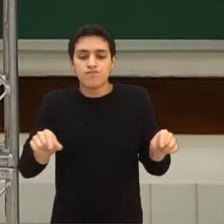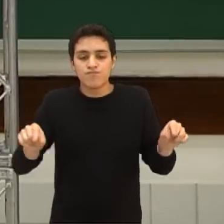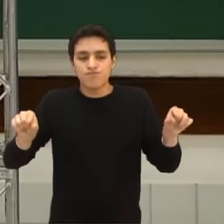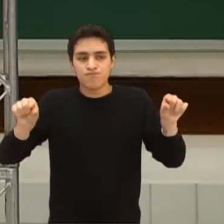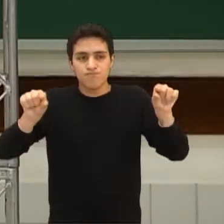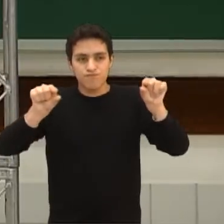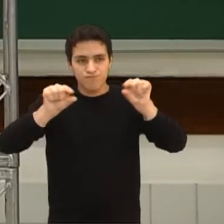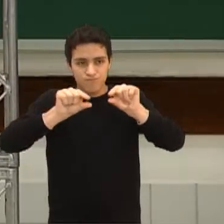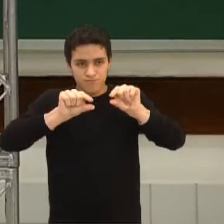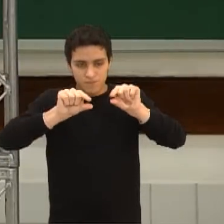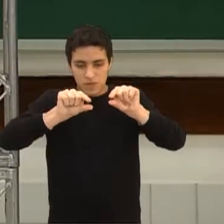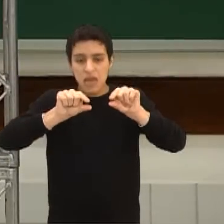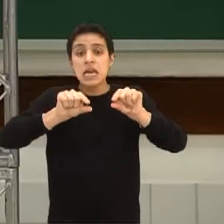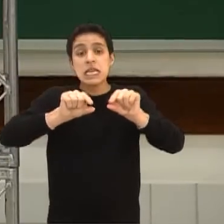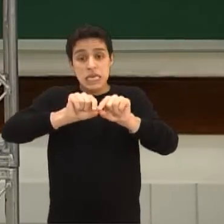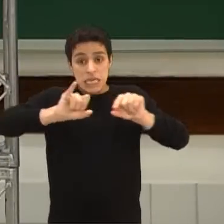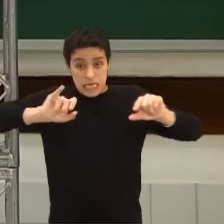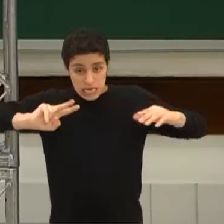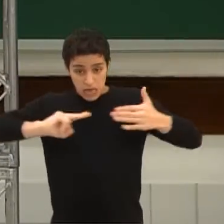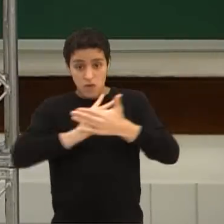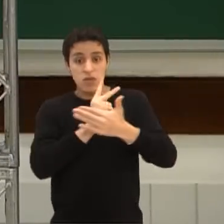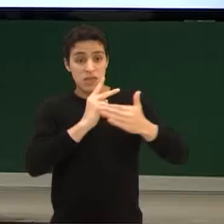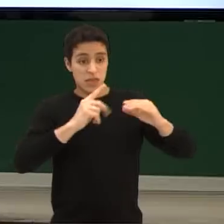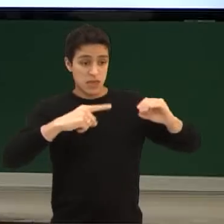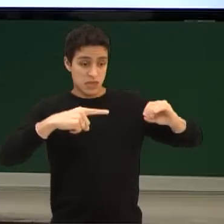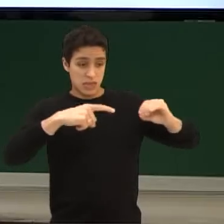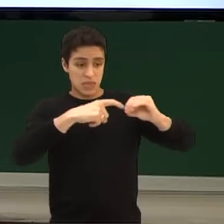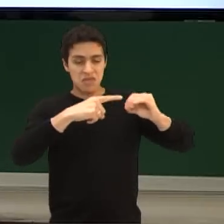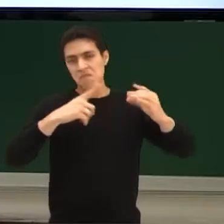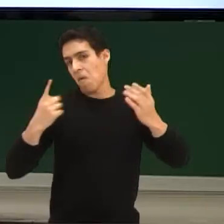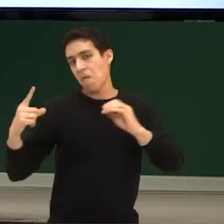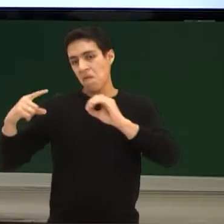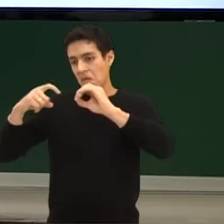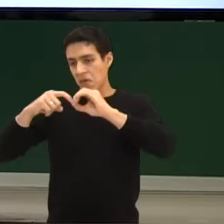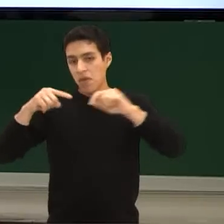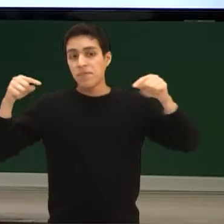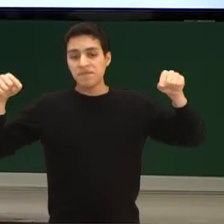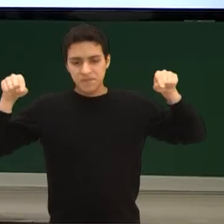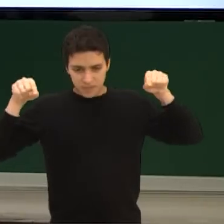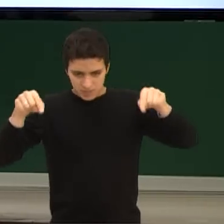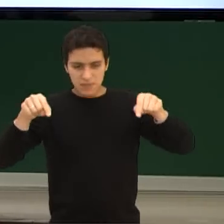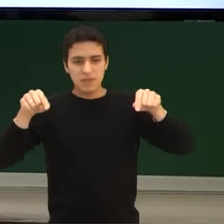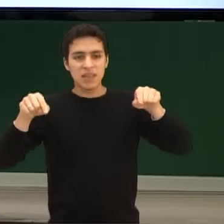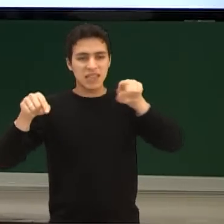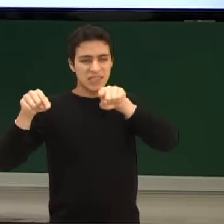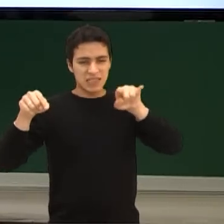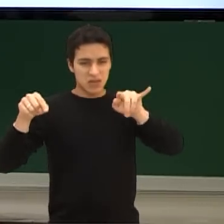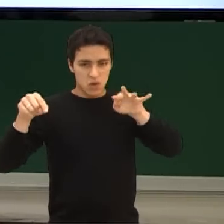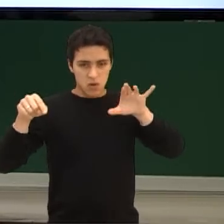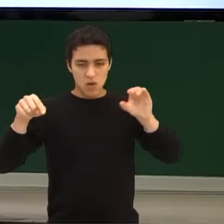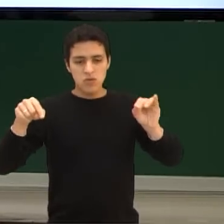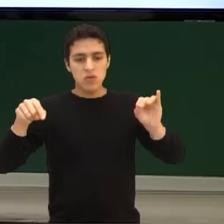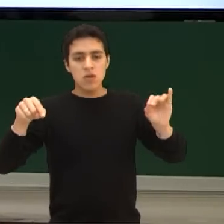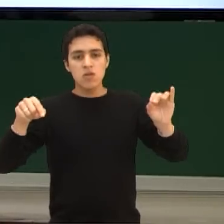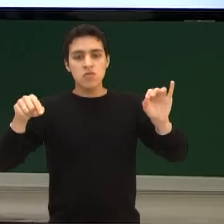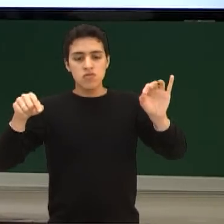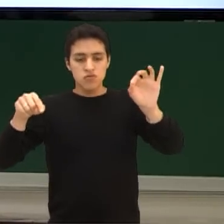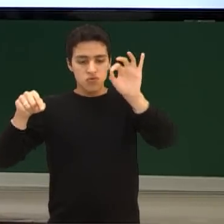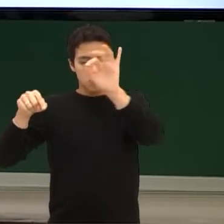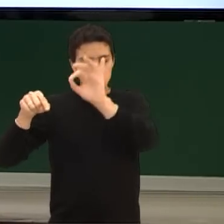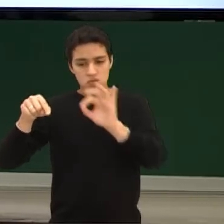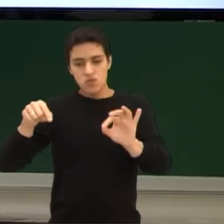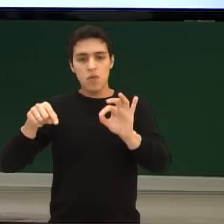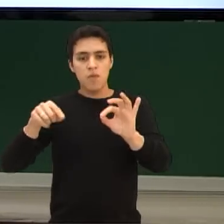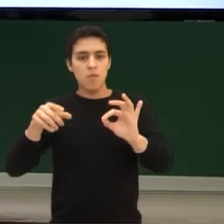a gente viu que se acontecer a fecundação nessa tuba uterina, esse zigoto ele vai se implantar lá no